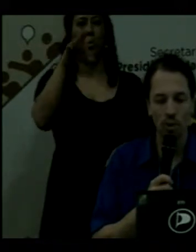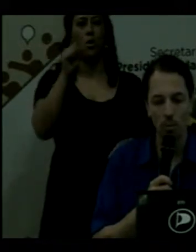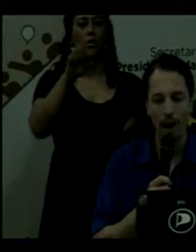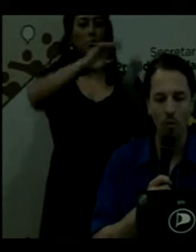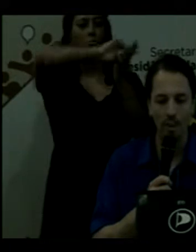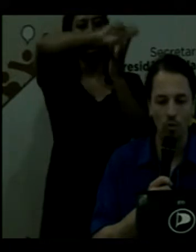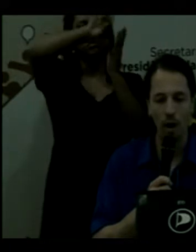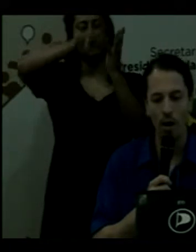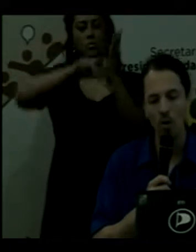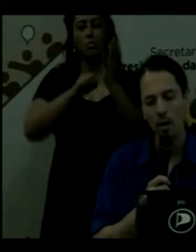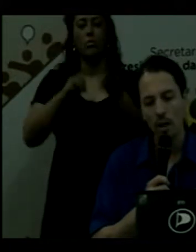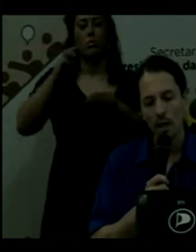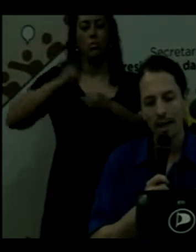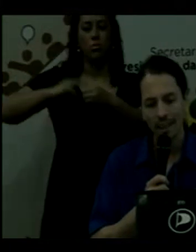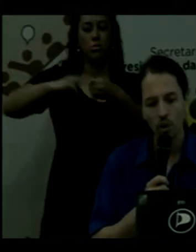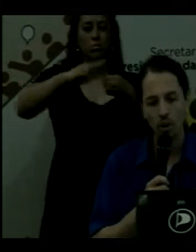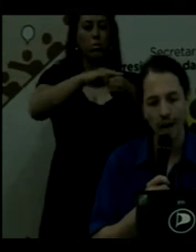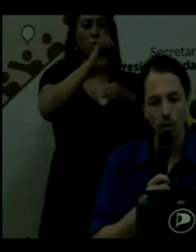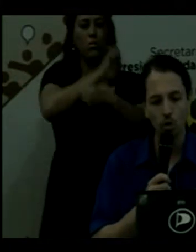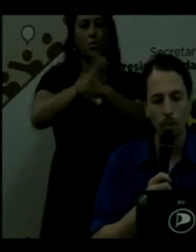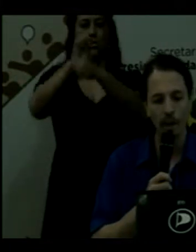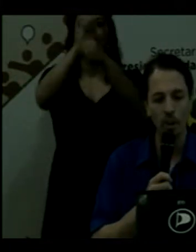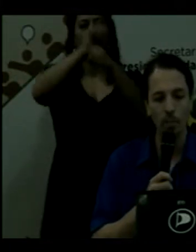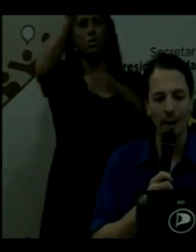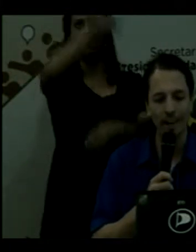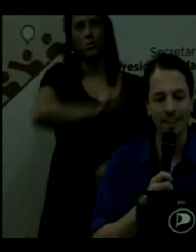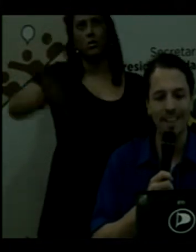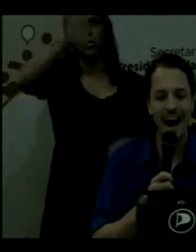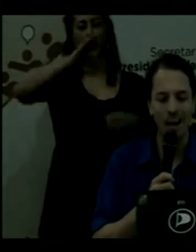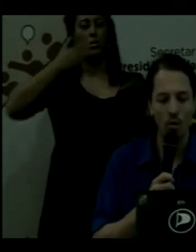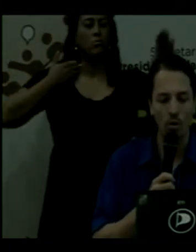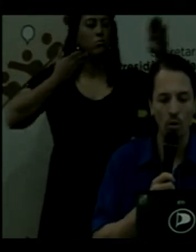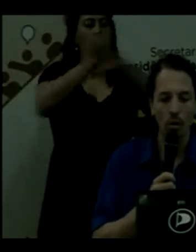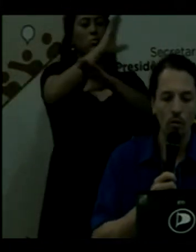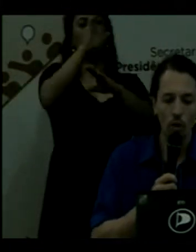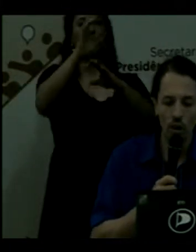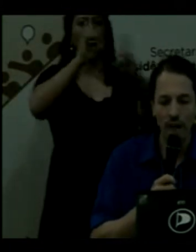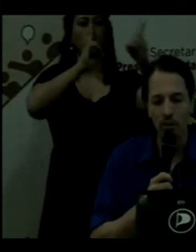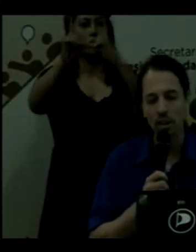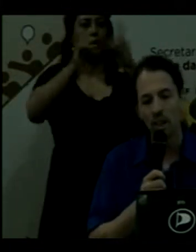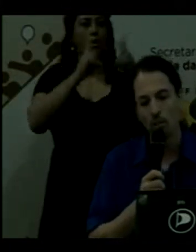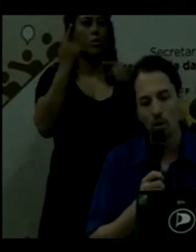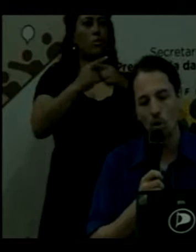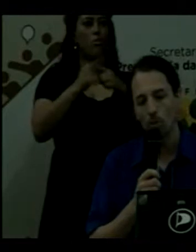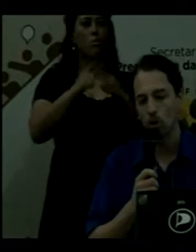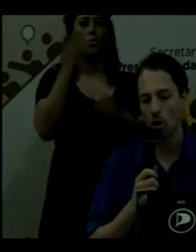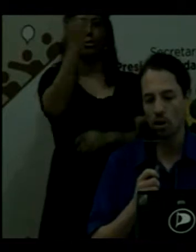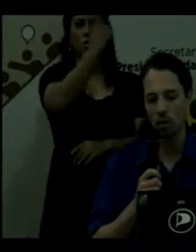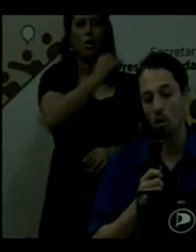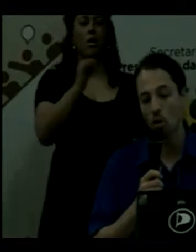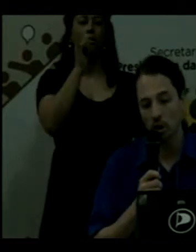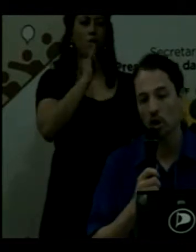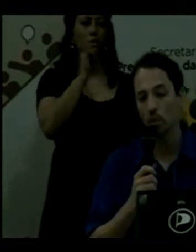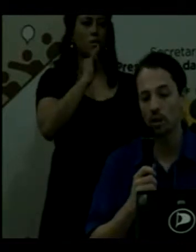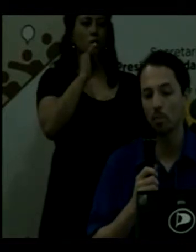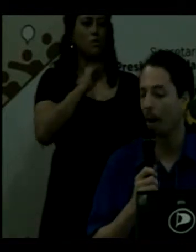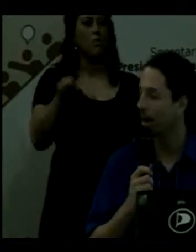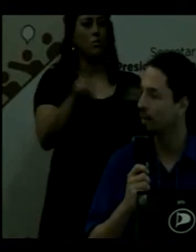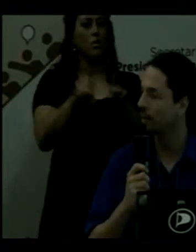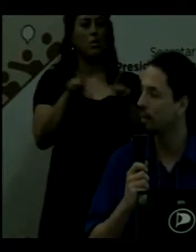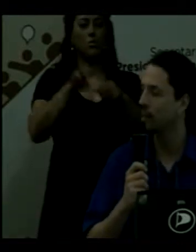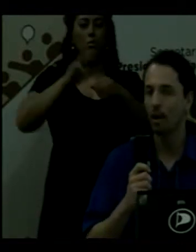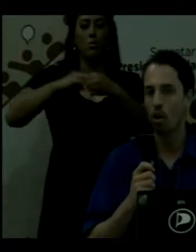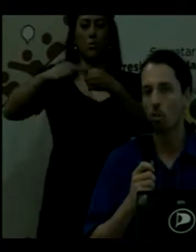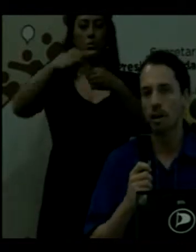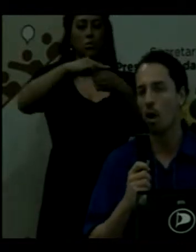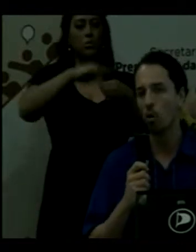sistemas municipal, estadual e nacional, superando as barreiras de diálogo. Foi citado exemplo de comissões, de conselhos